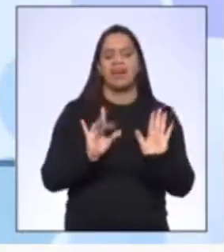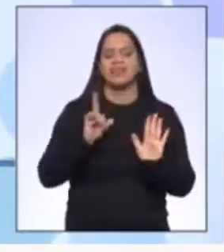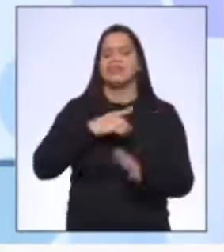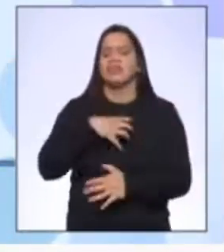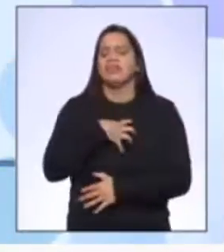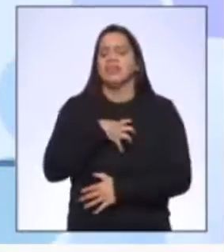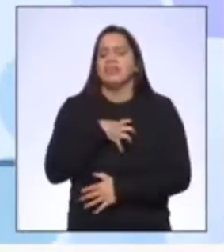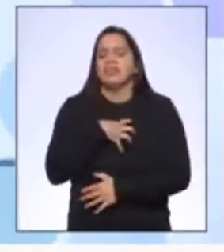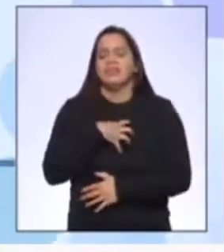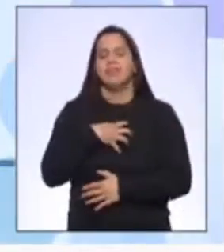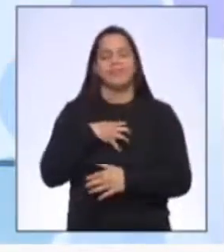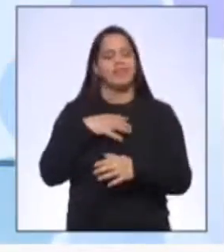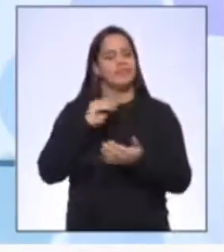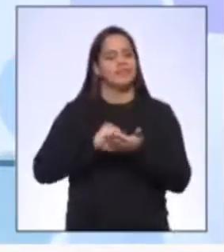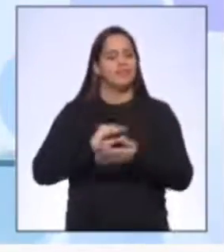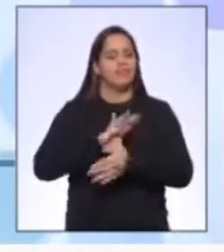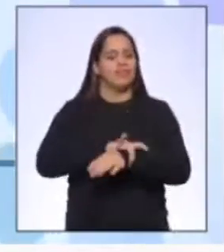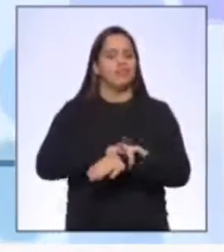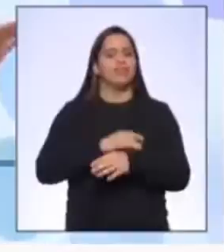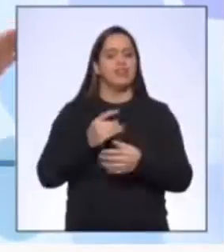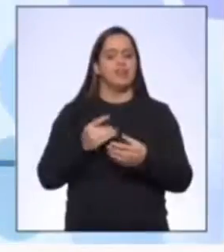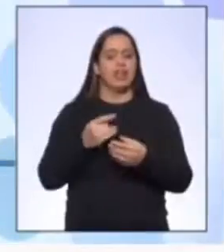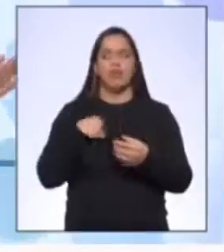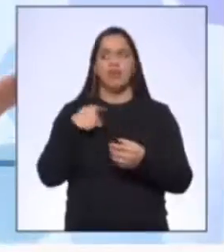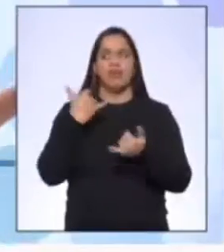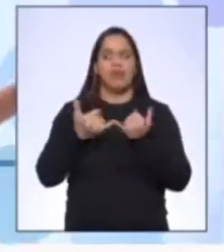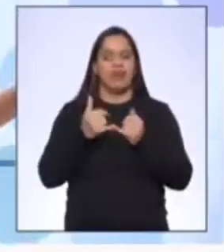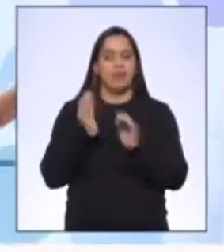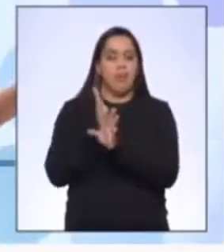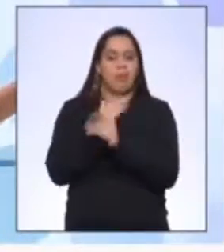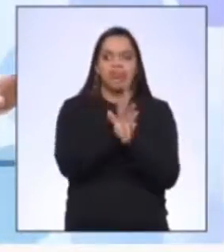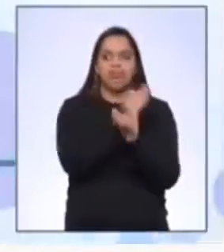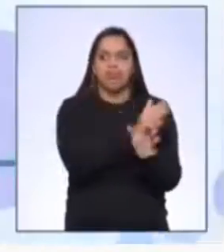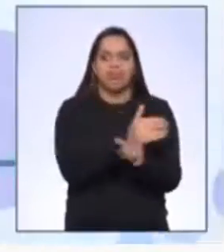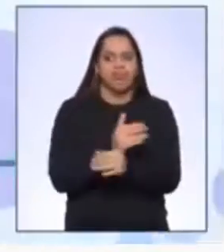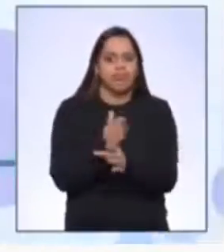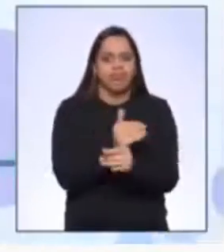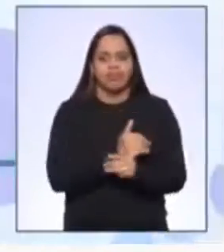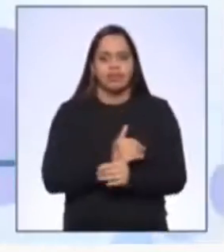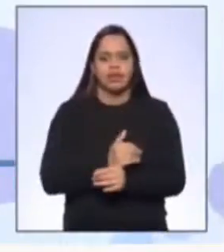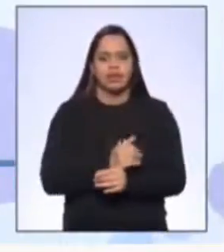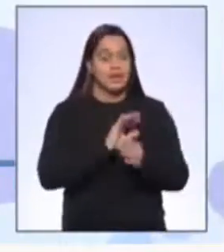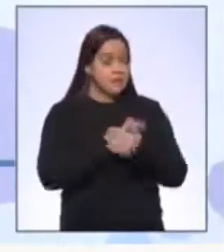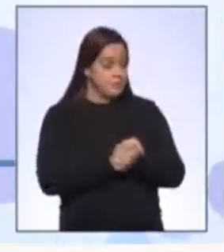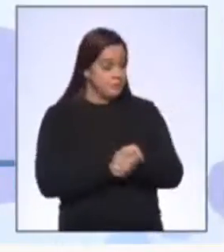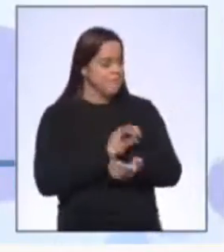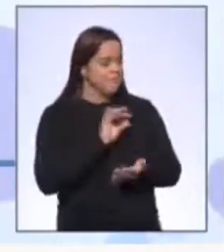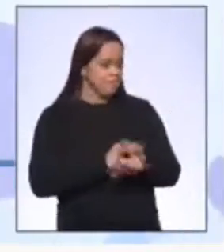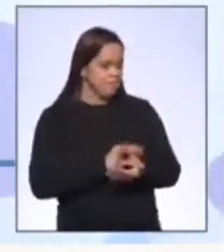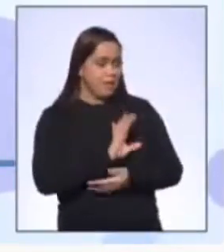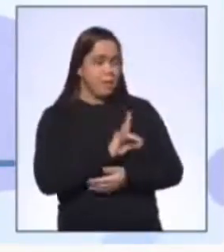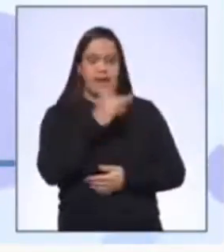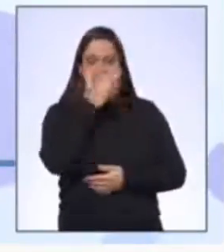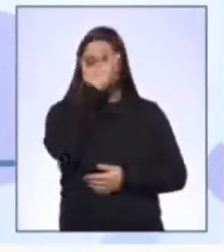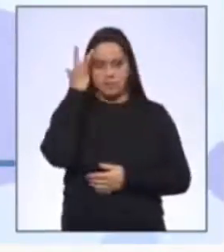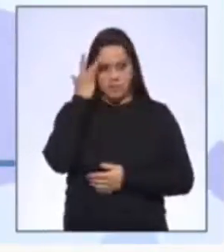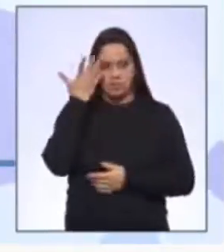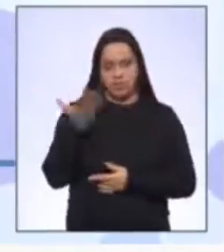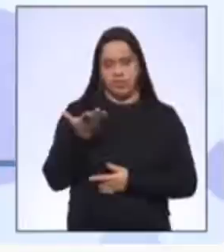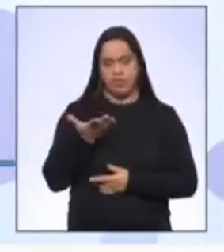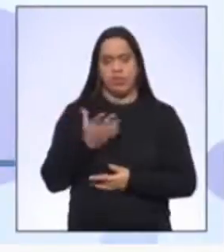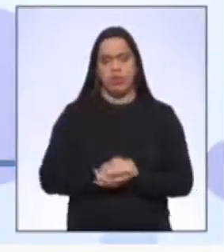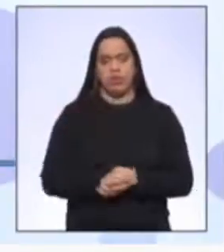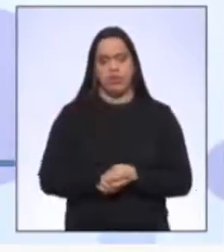insegurança uma sensação de estou perdida no mundo exatamente mas essas pessoas elas podem até vamos